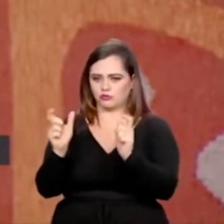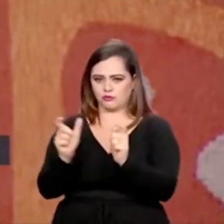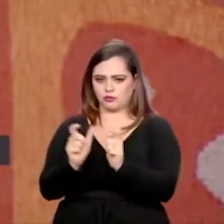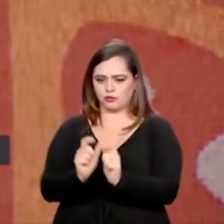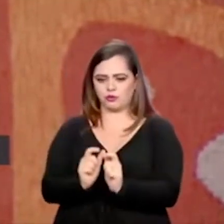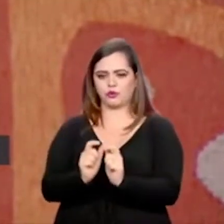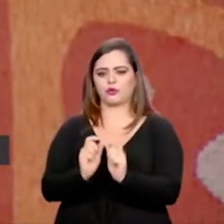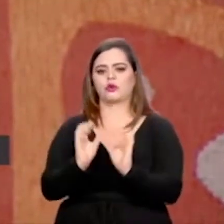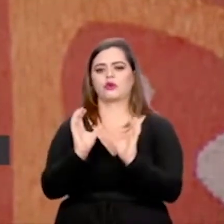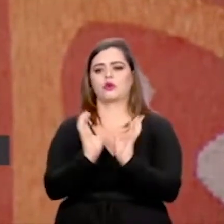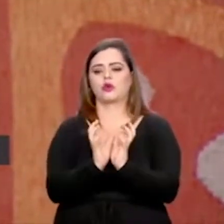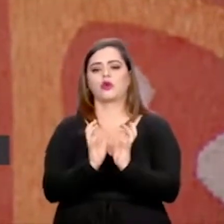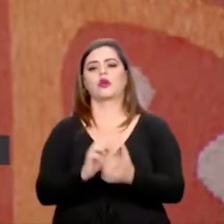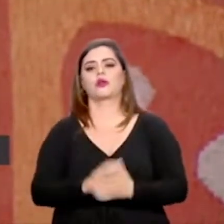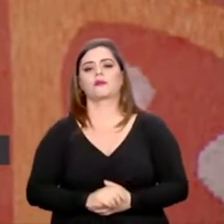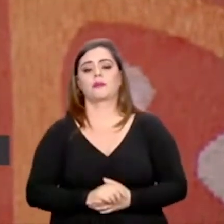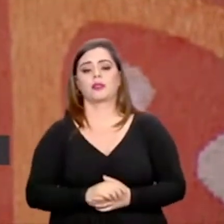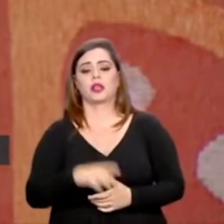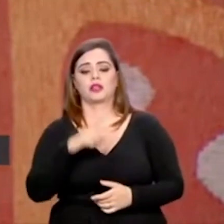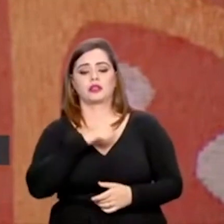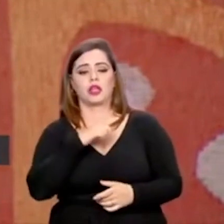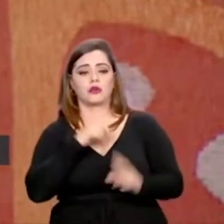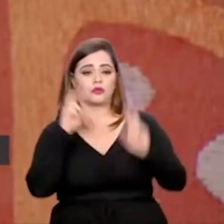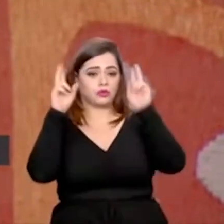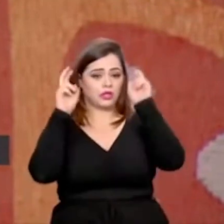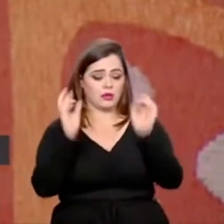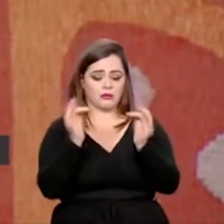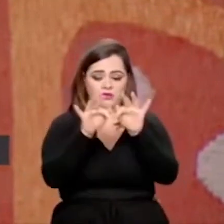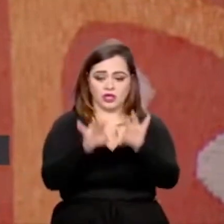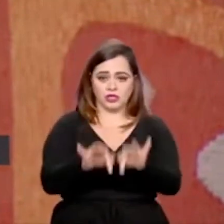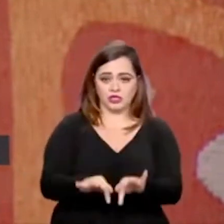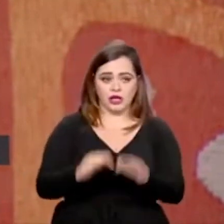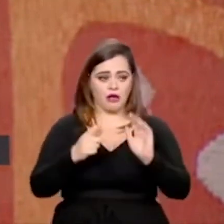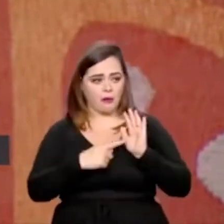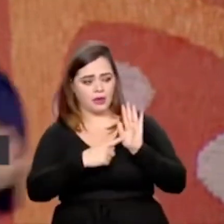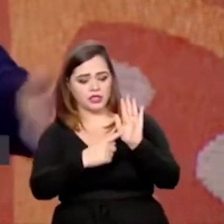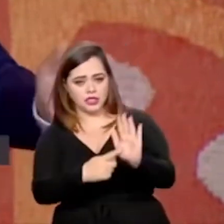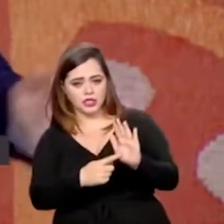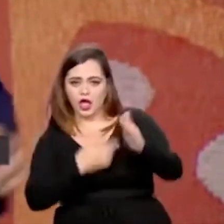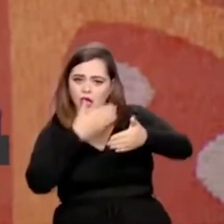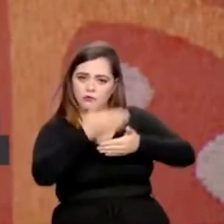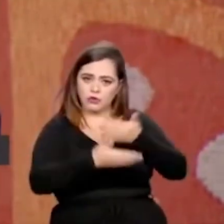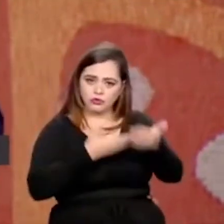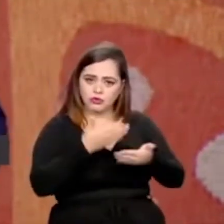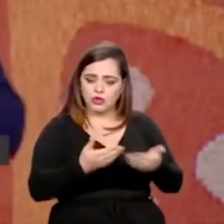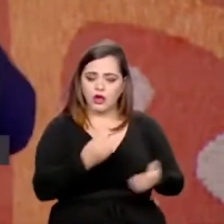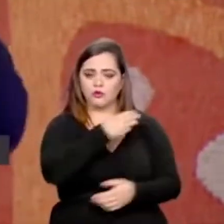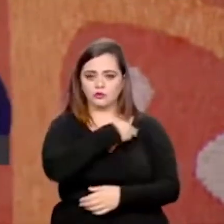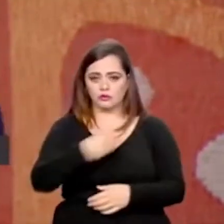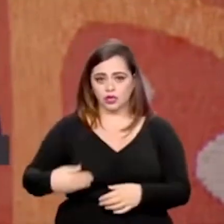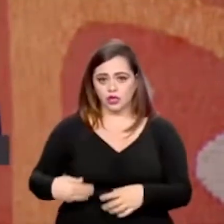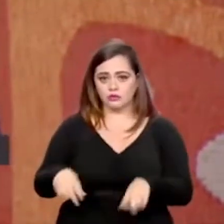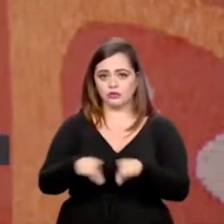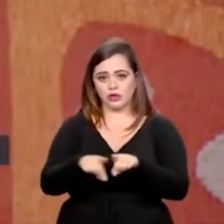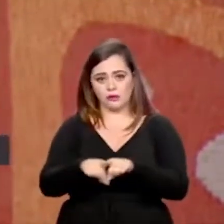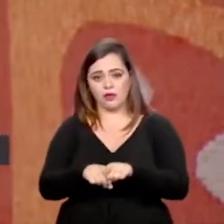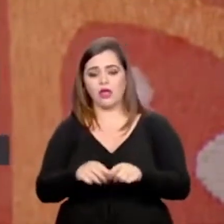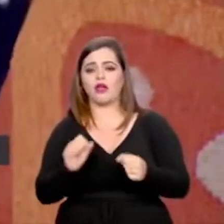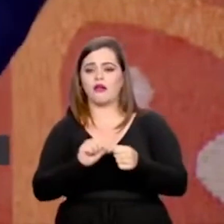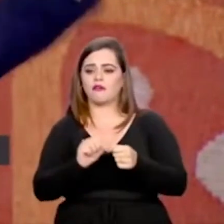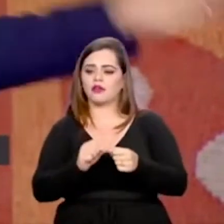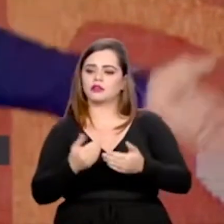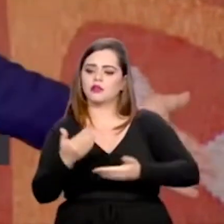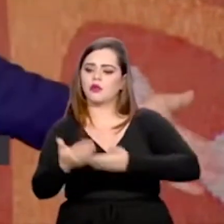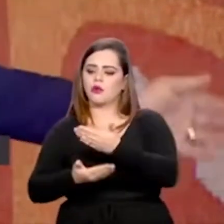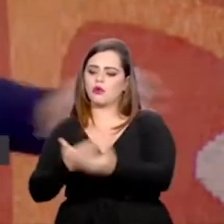assumir temas grupos de trabalho com tempo pra pra encerrar com o tempo pra apresentar a produção os ministros dispostos a coordenar